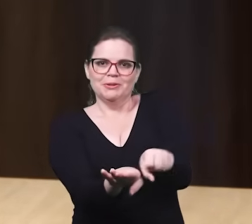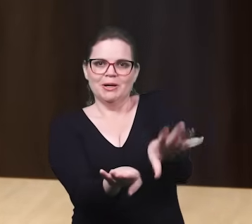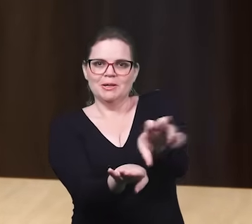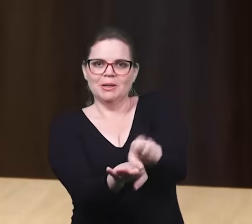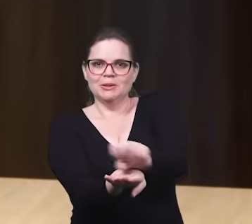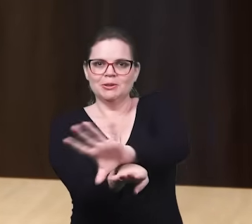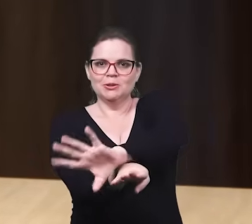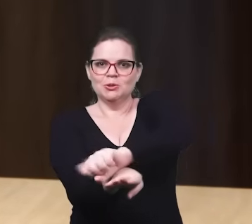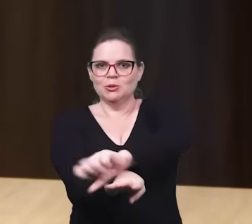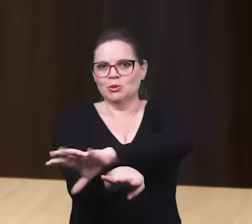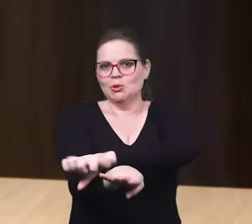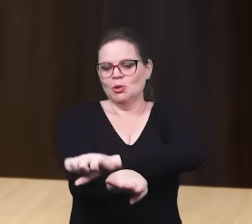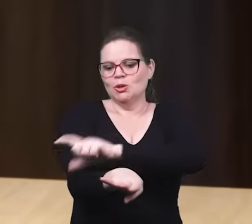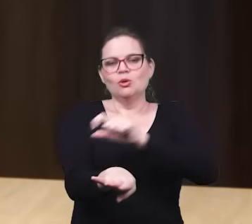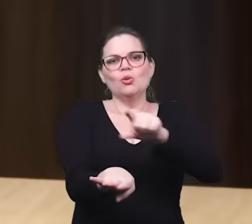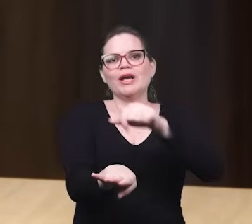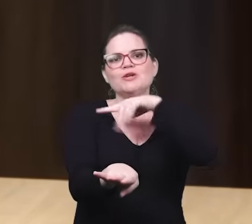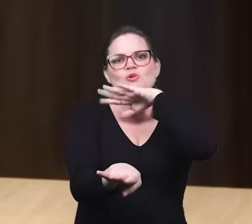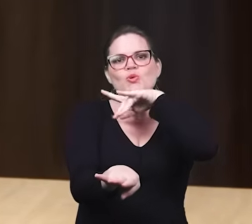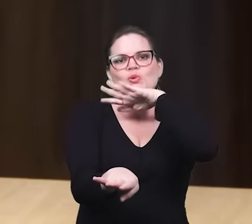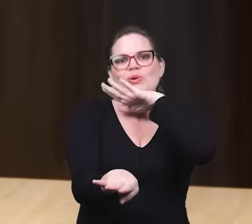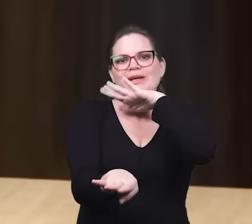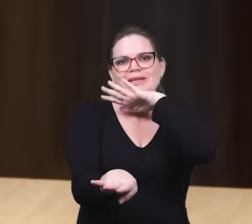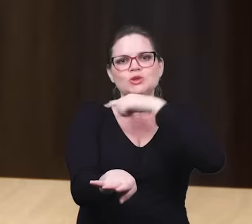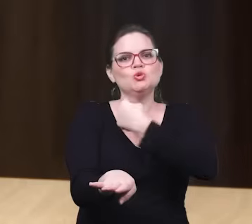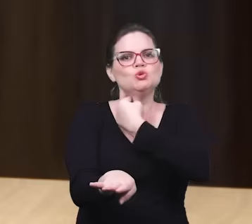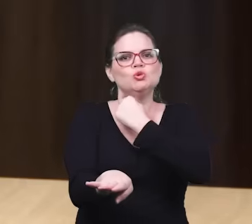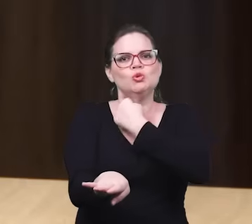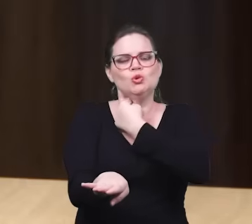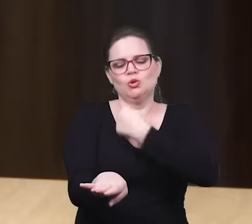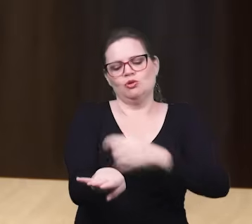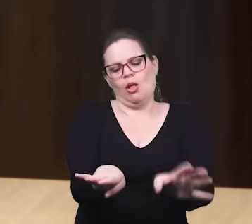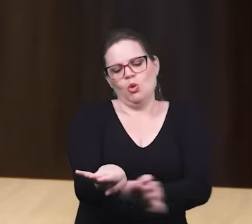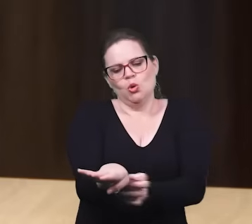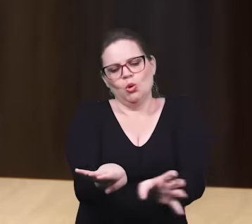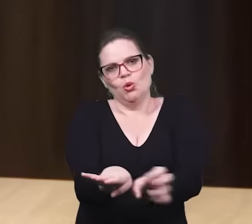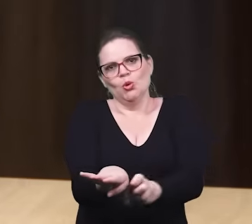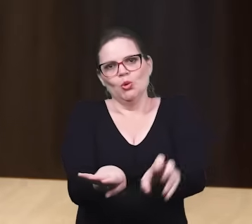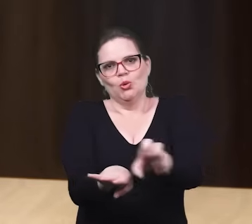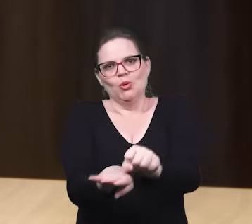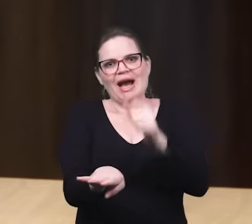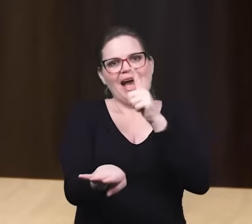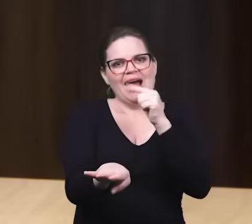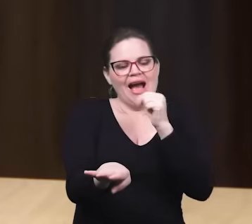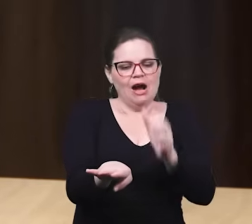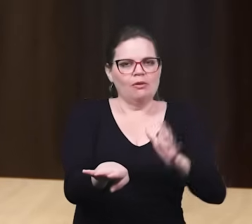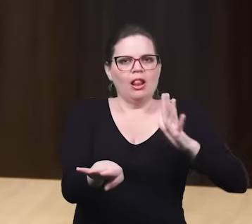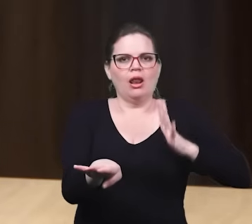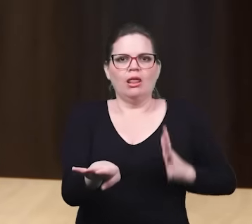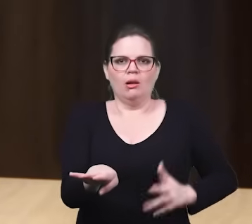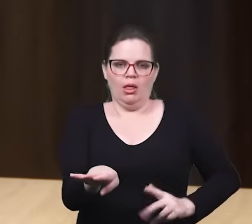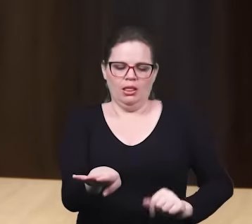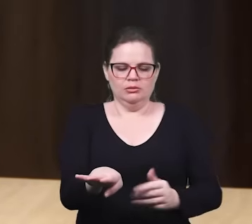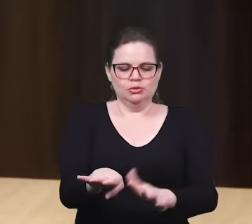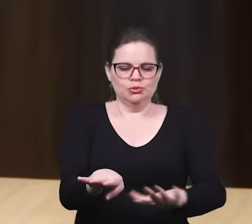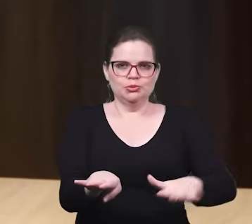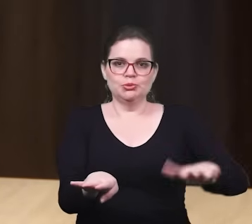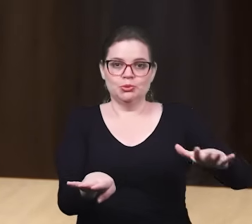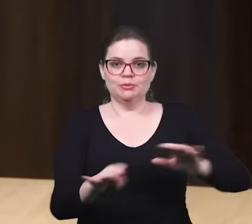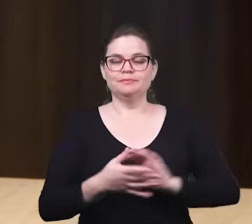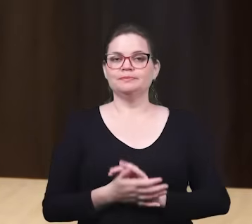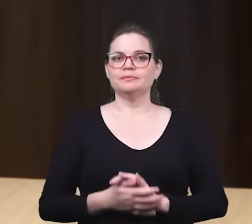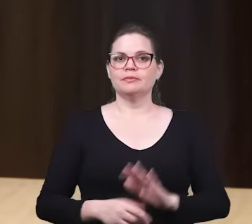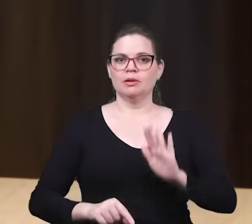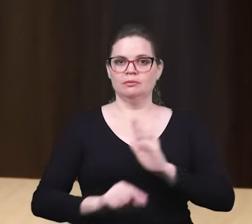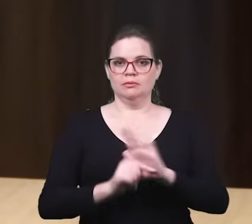foram absorvidos pelo lenho. E olha só o que diz o verso 12 do capítulo 53. Pelo que lhes